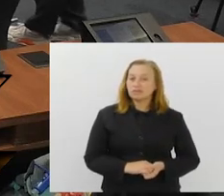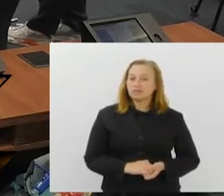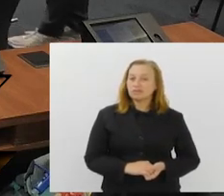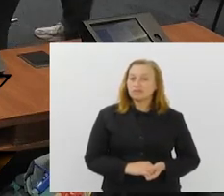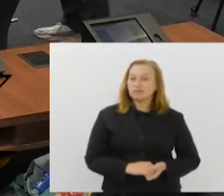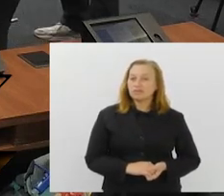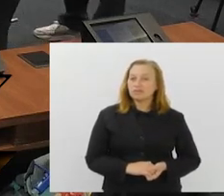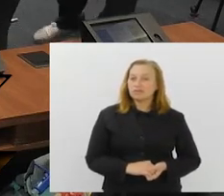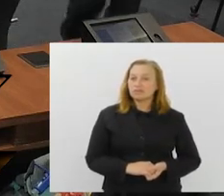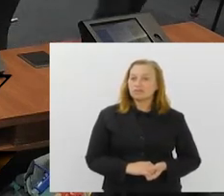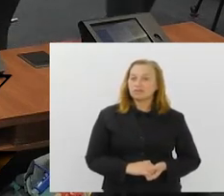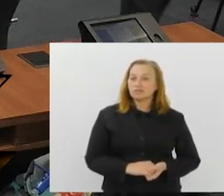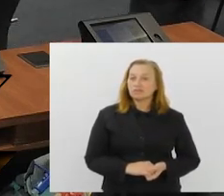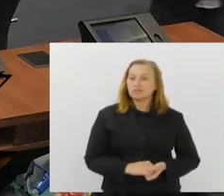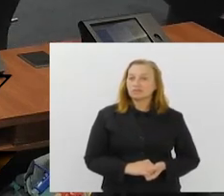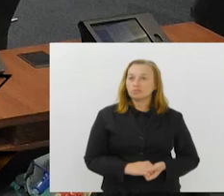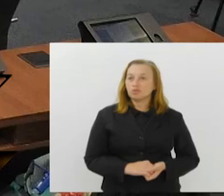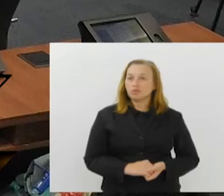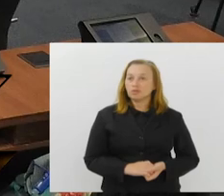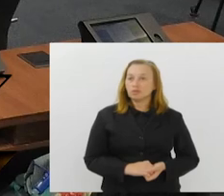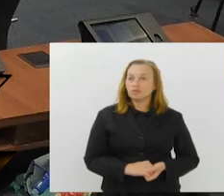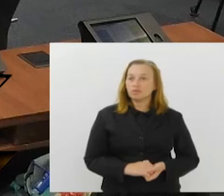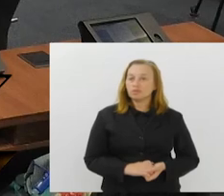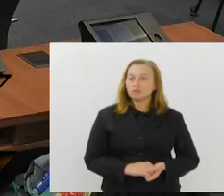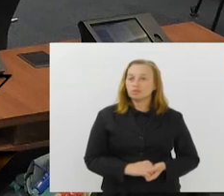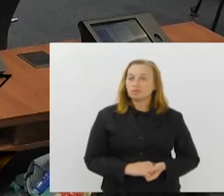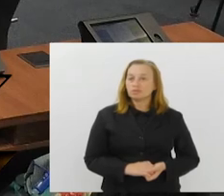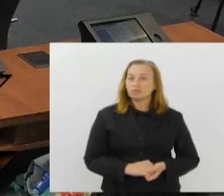pode ser de L mais em frente das